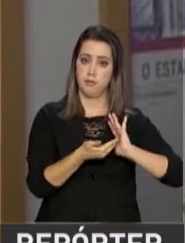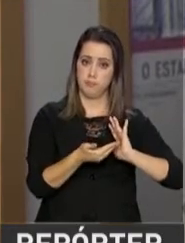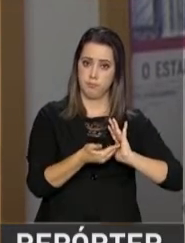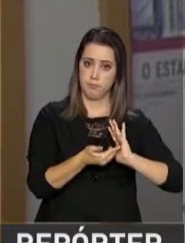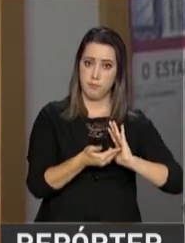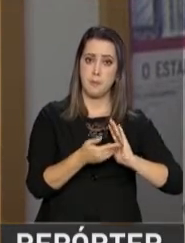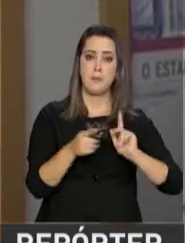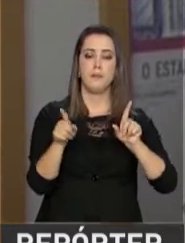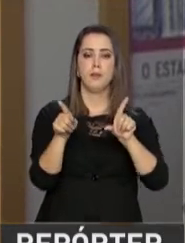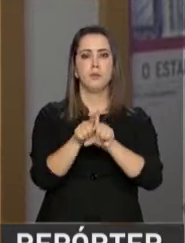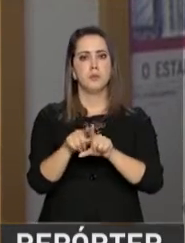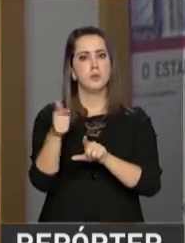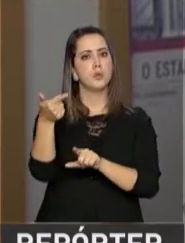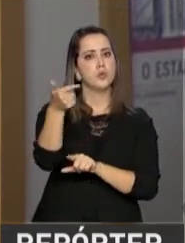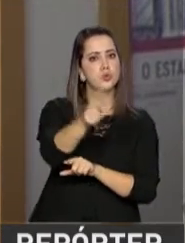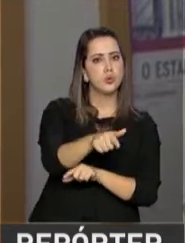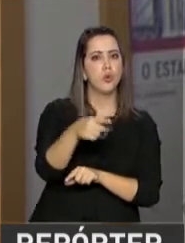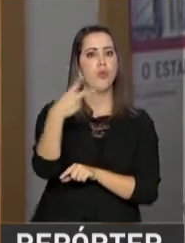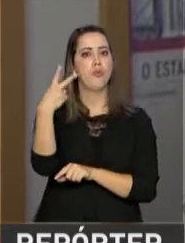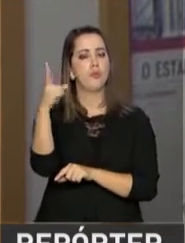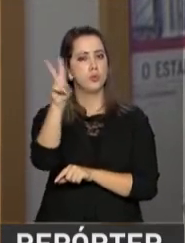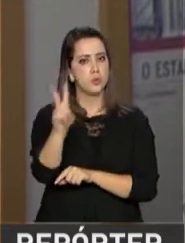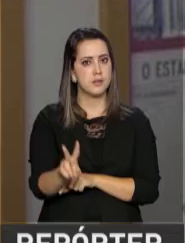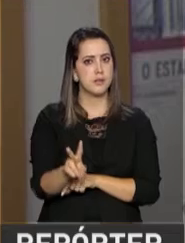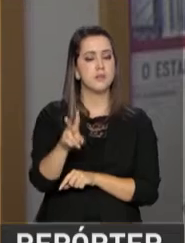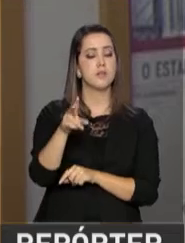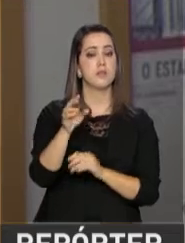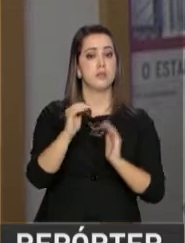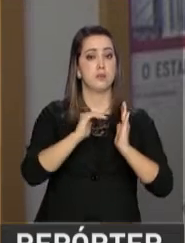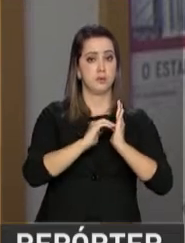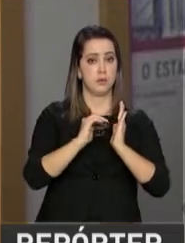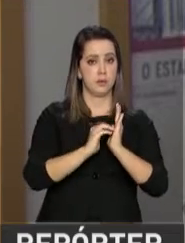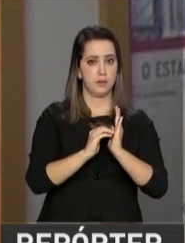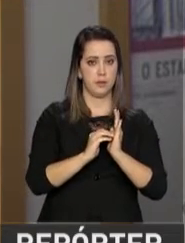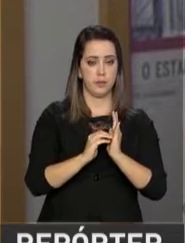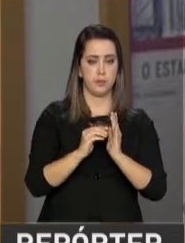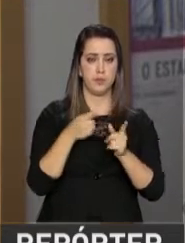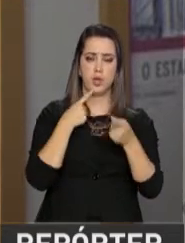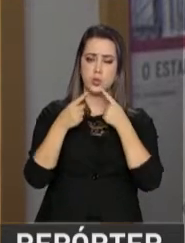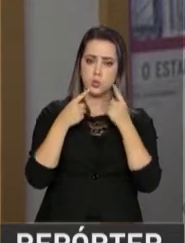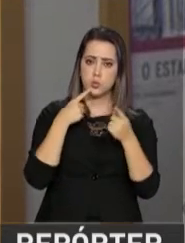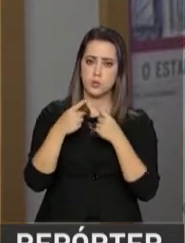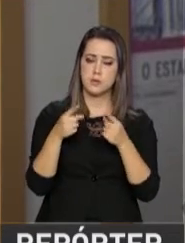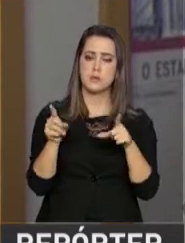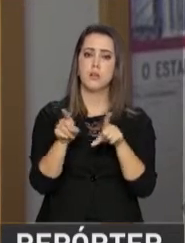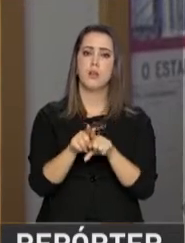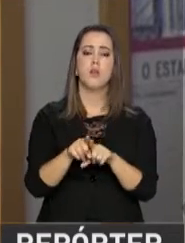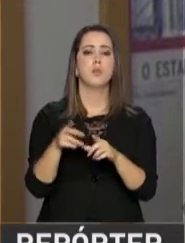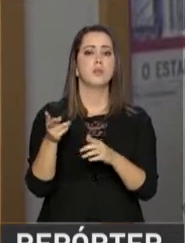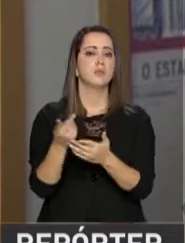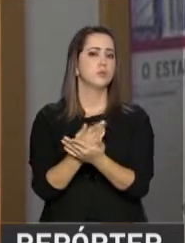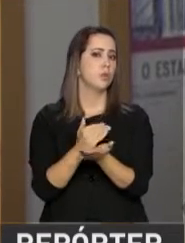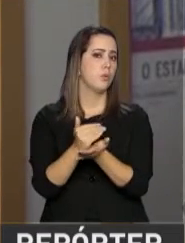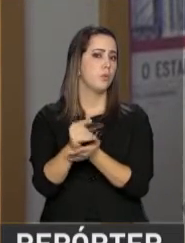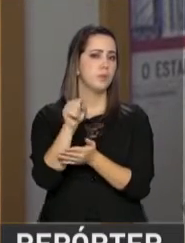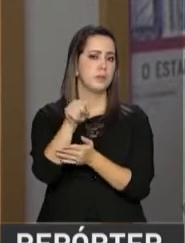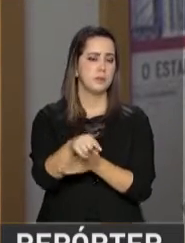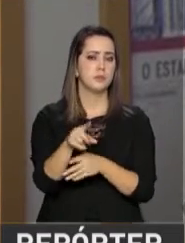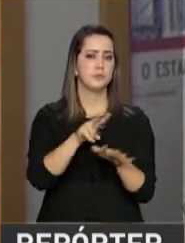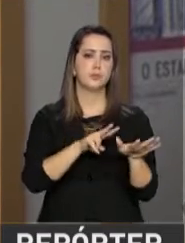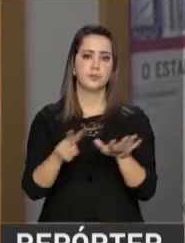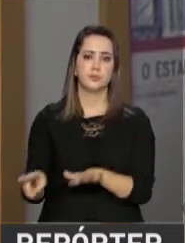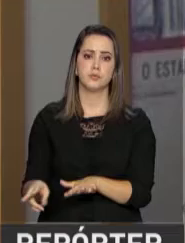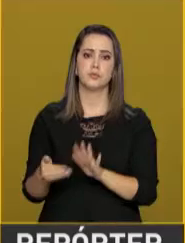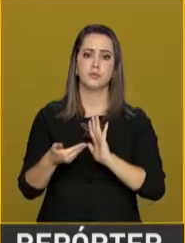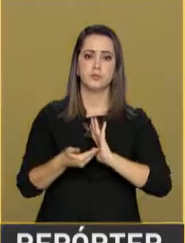deputados e em mais dois turnos no senado a discussão sobre a reforma da previdência deve começar ainda esta